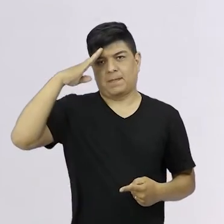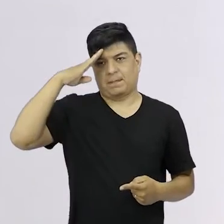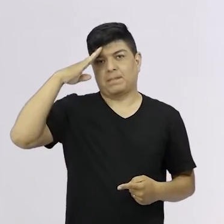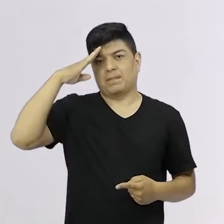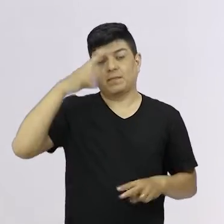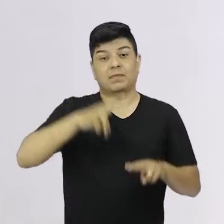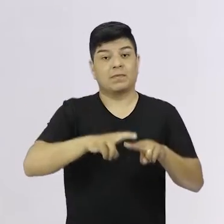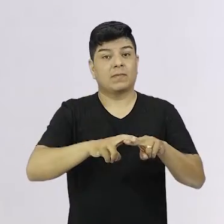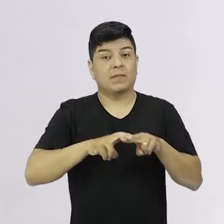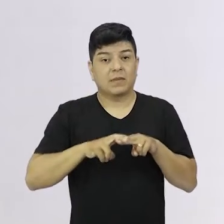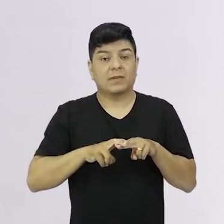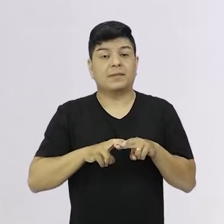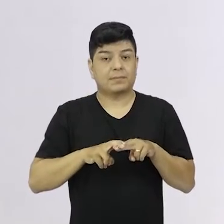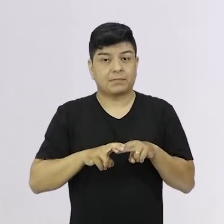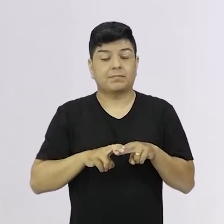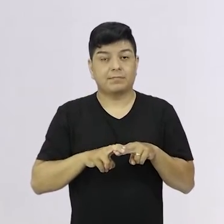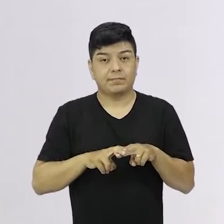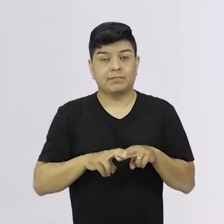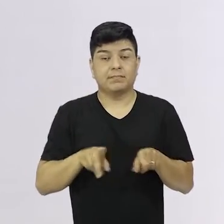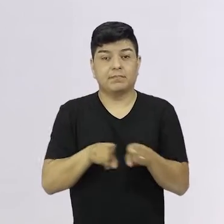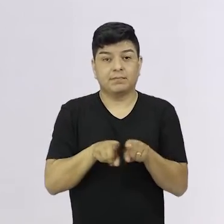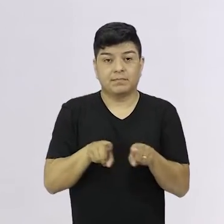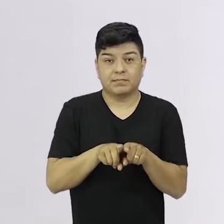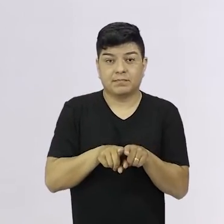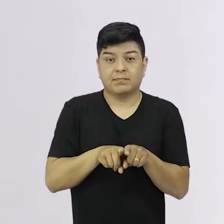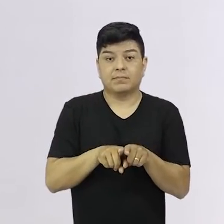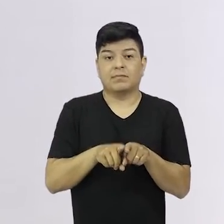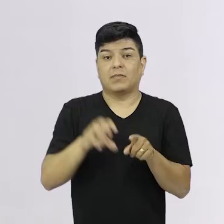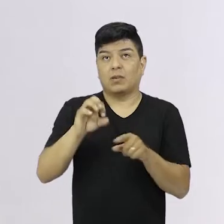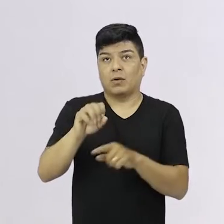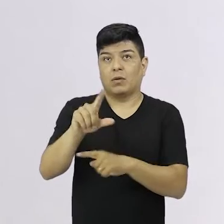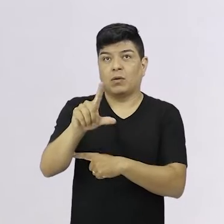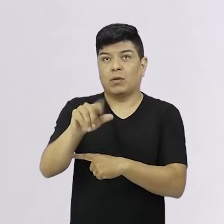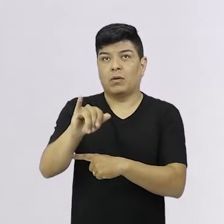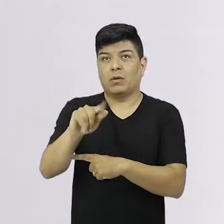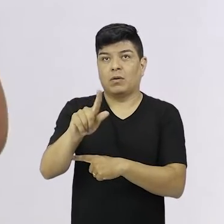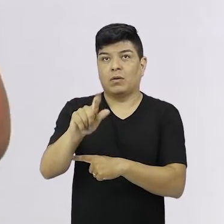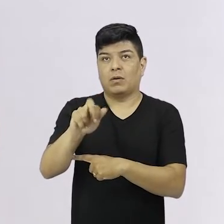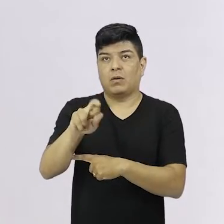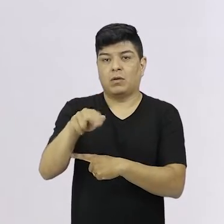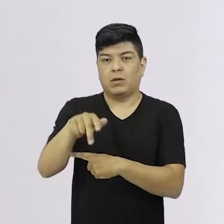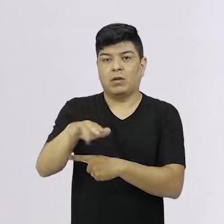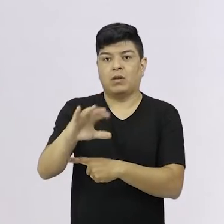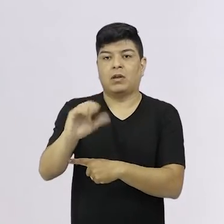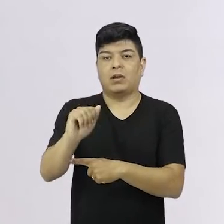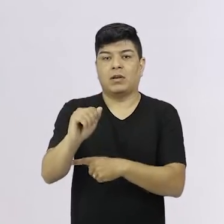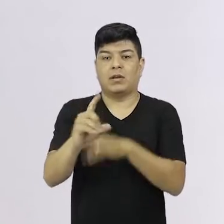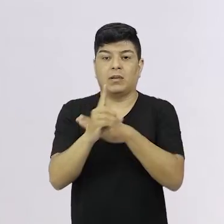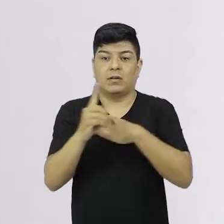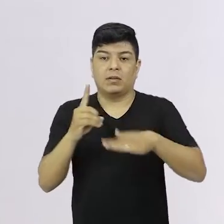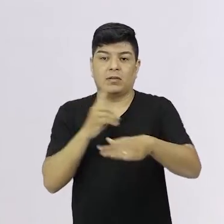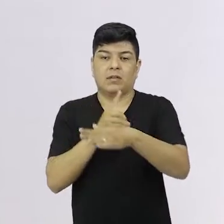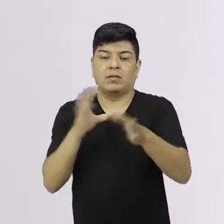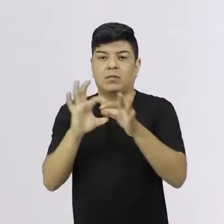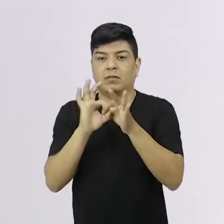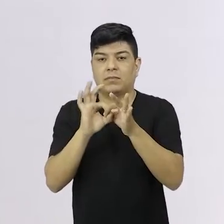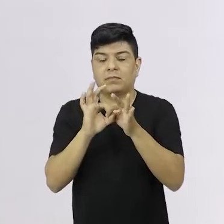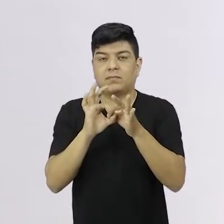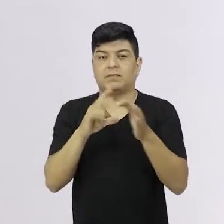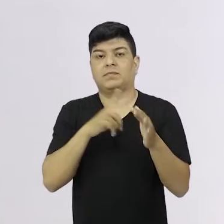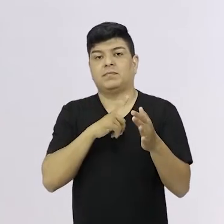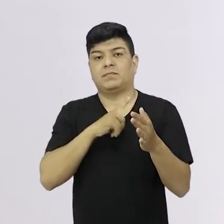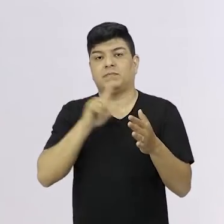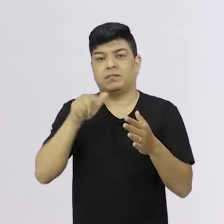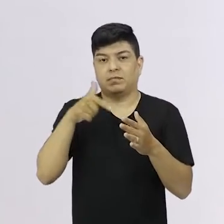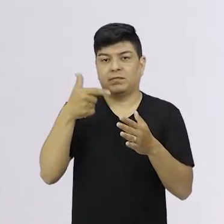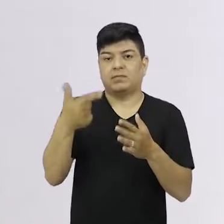militares, tá? Então, a gente... e também República Oligárquica por conta das relações sociais que se estabelecem, né, entre